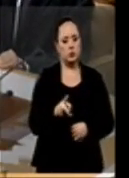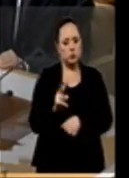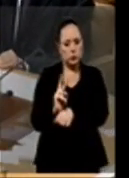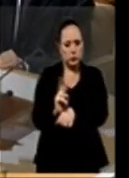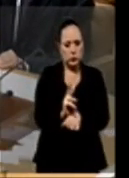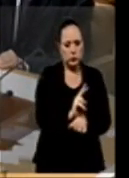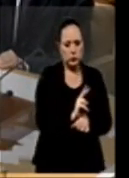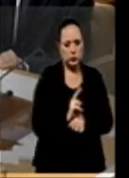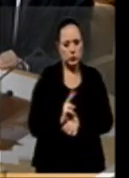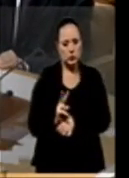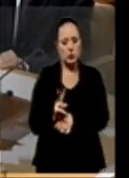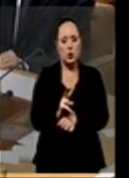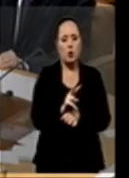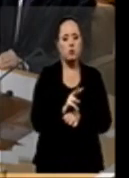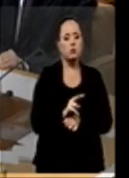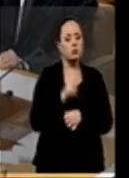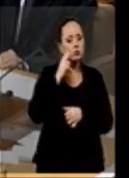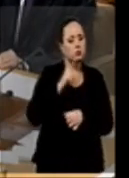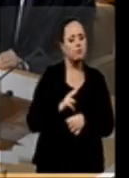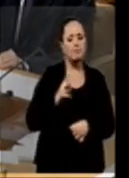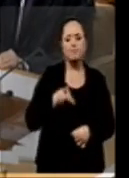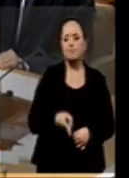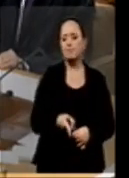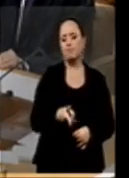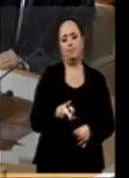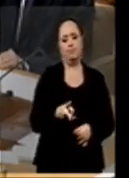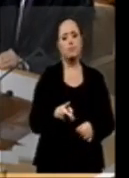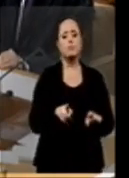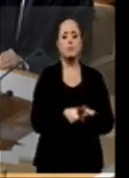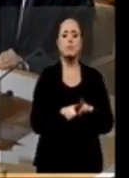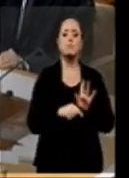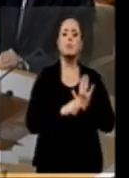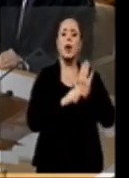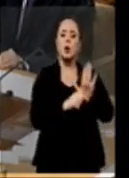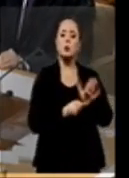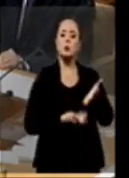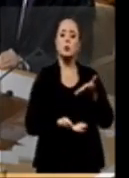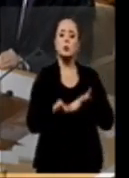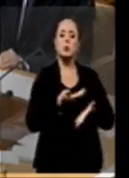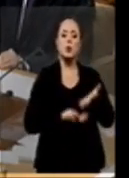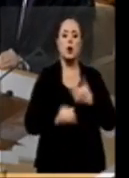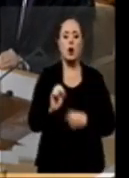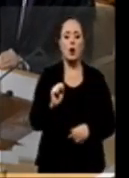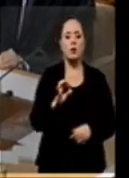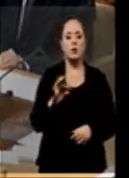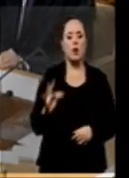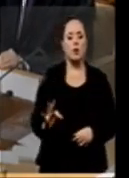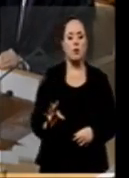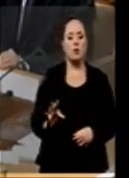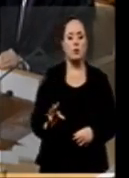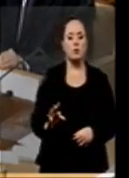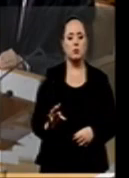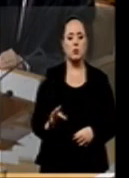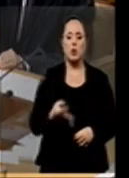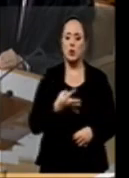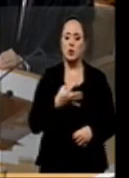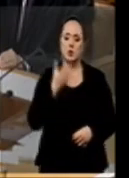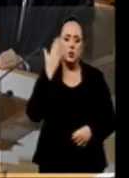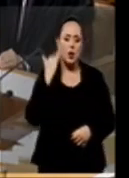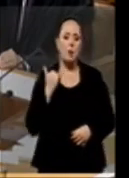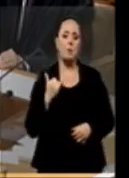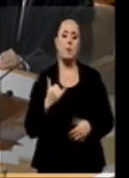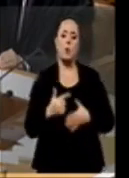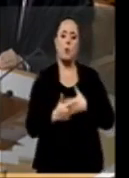e absolutamente cooperativa ciente de seu papel de tribuna e